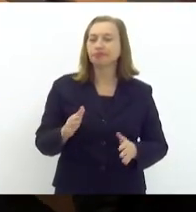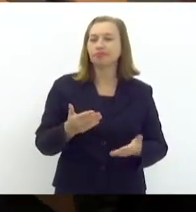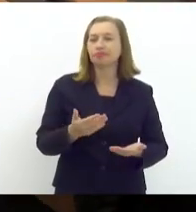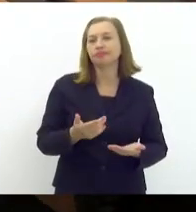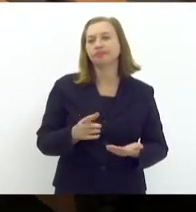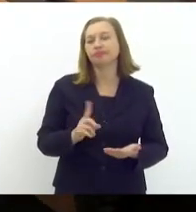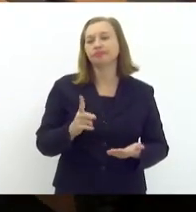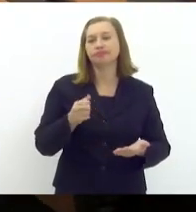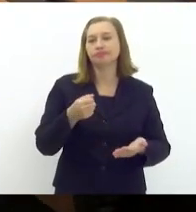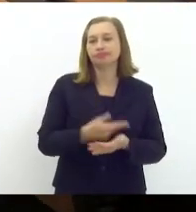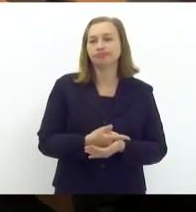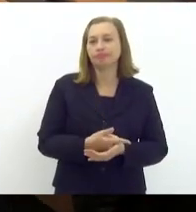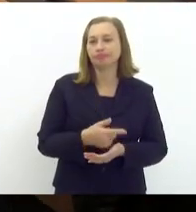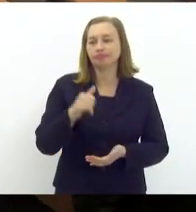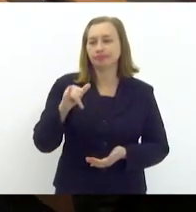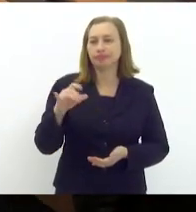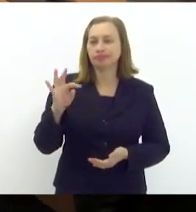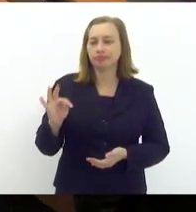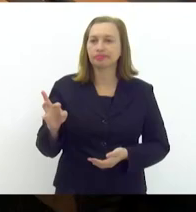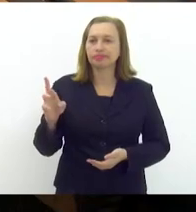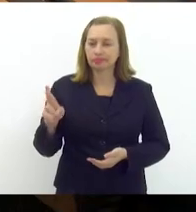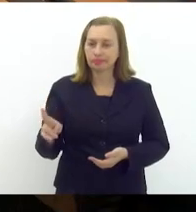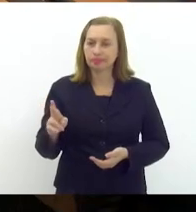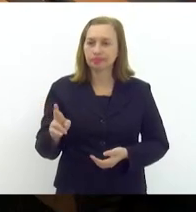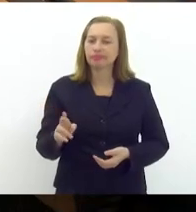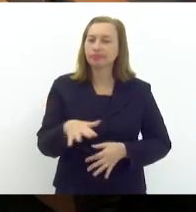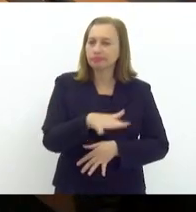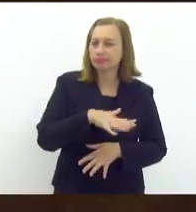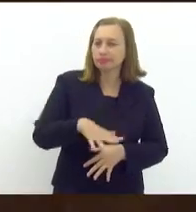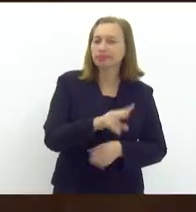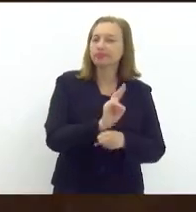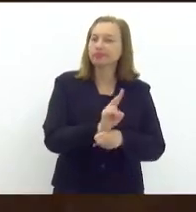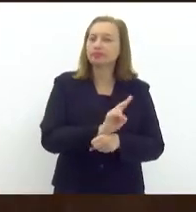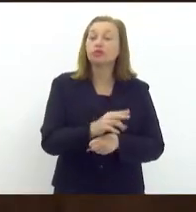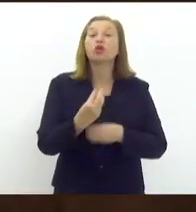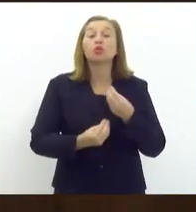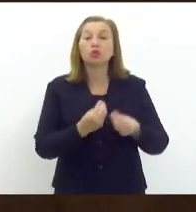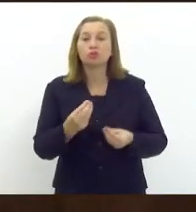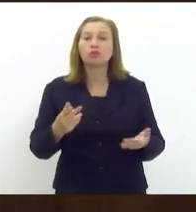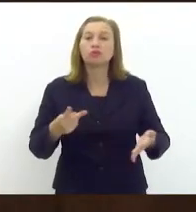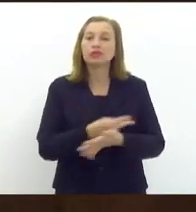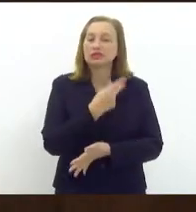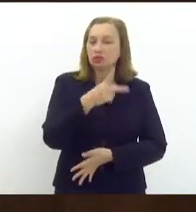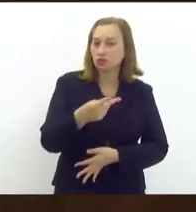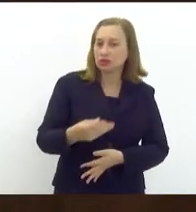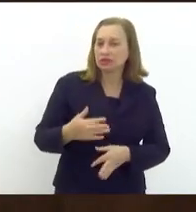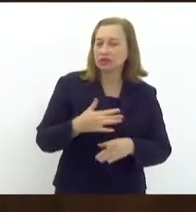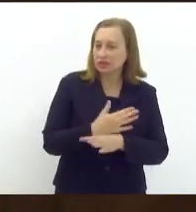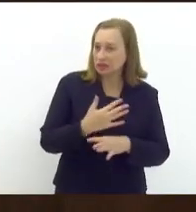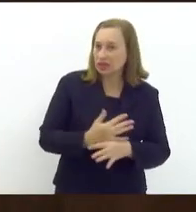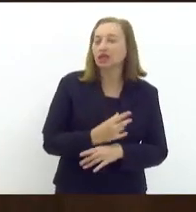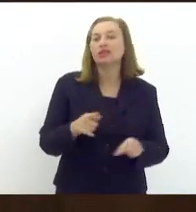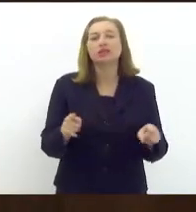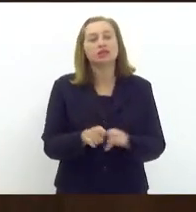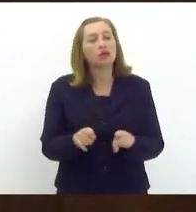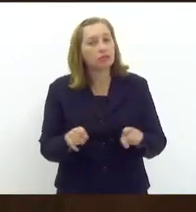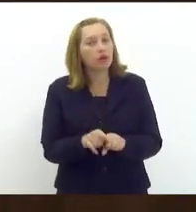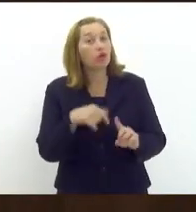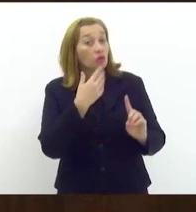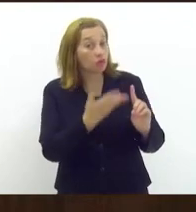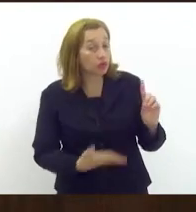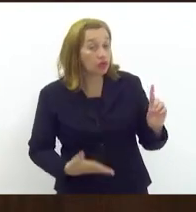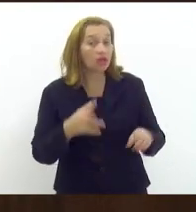em imposto territorial especificamente sobre a área protegida Como isso aconteceu na sua cidade e também foi uma homenagem